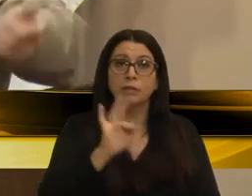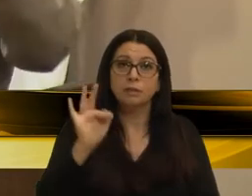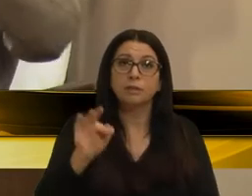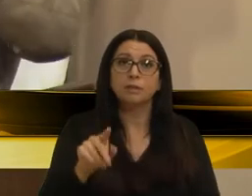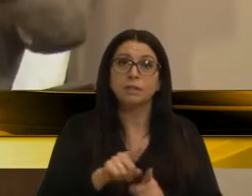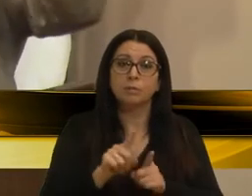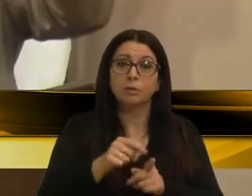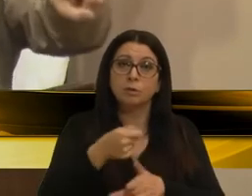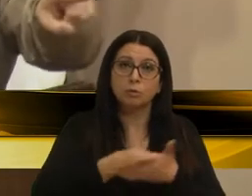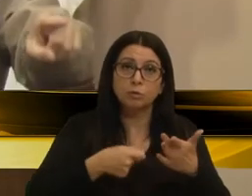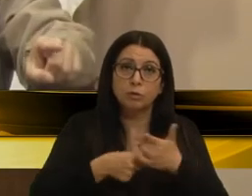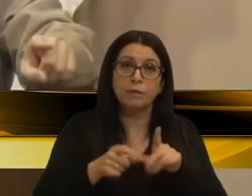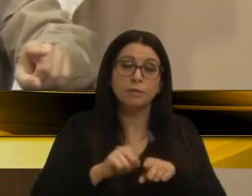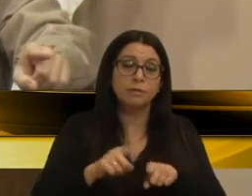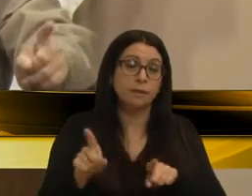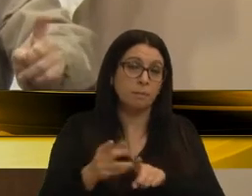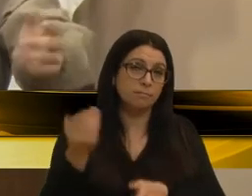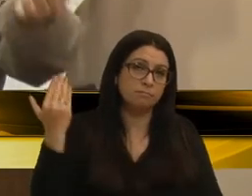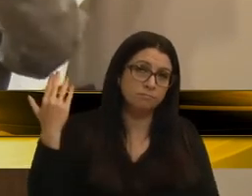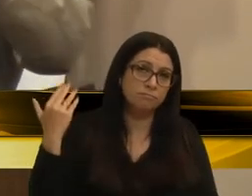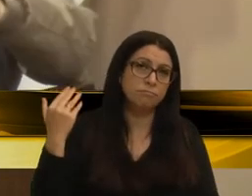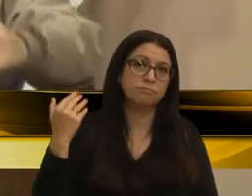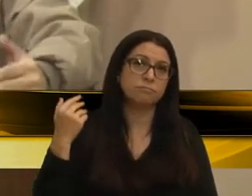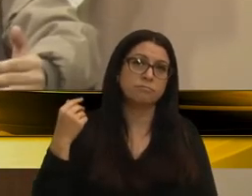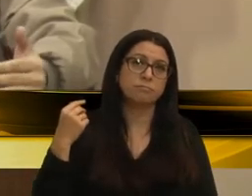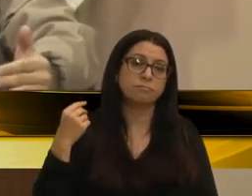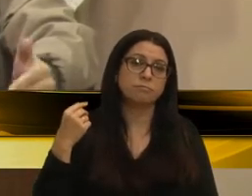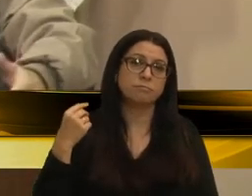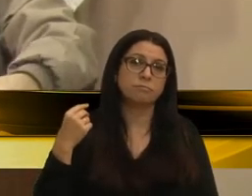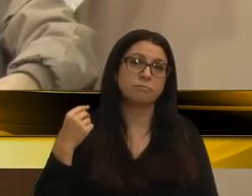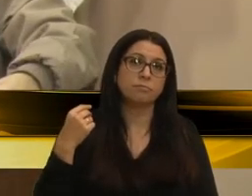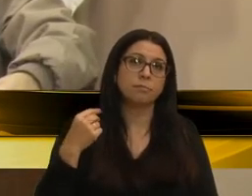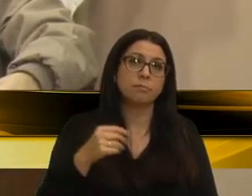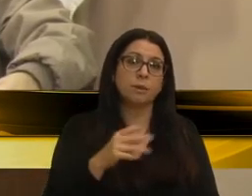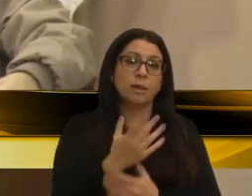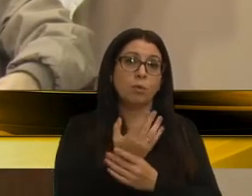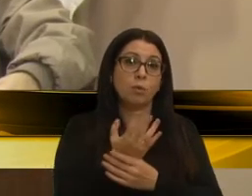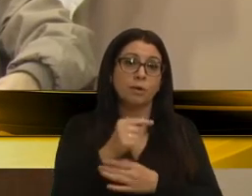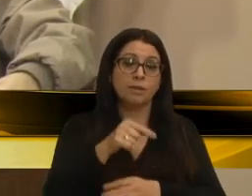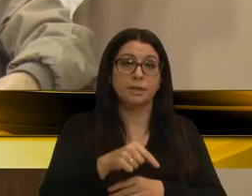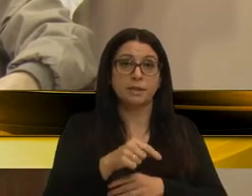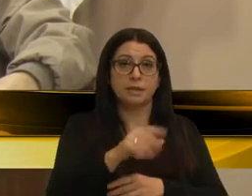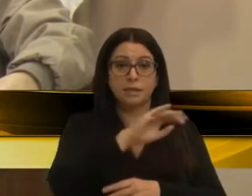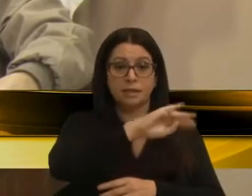nós lutávamos na época pela extensão do campus da URGS aqui na Serra Gaúcha.